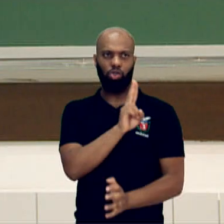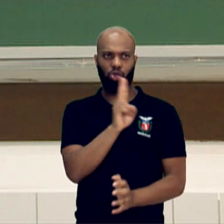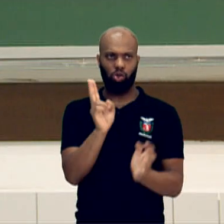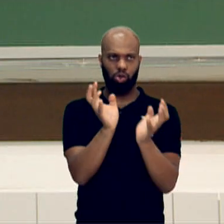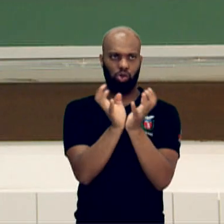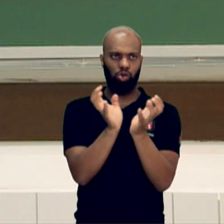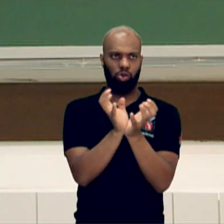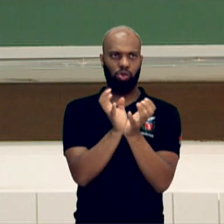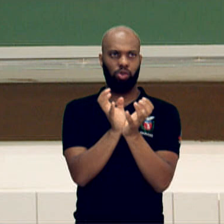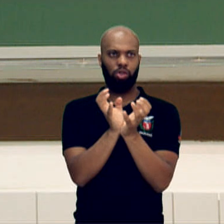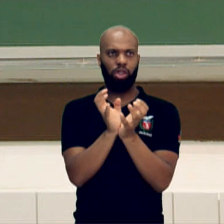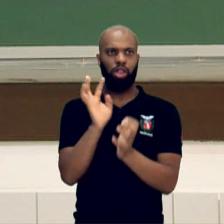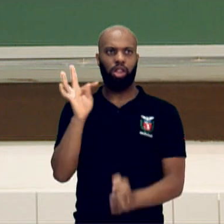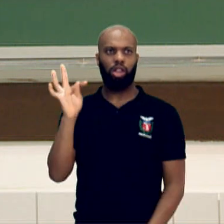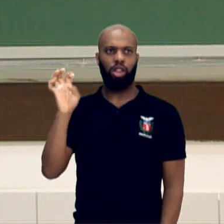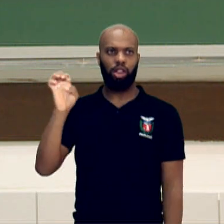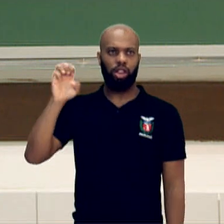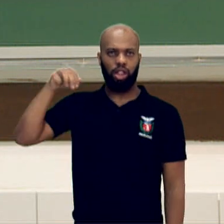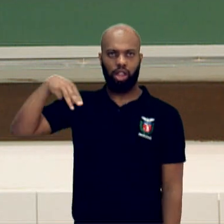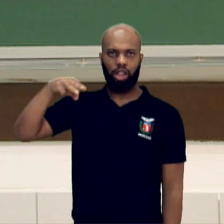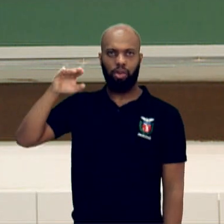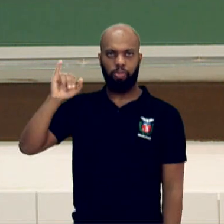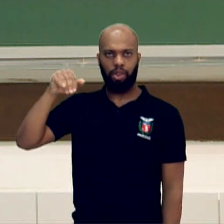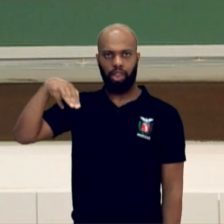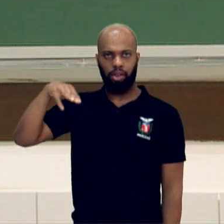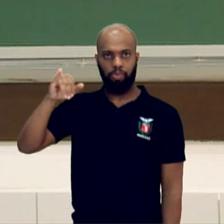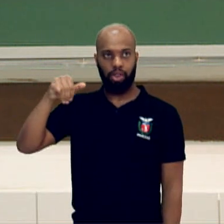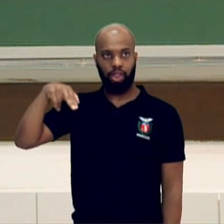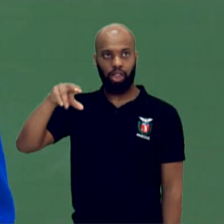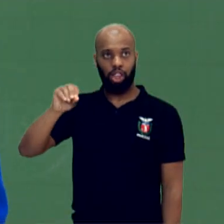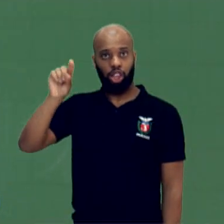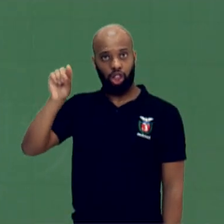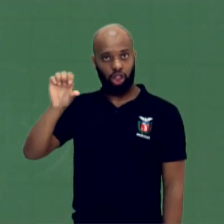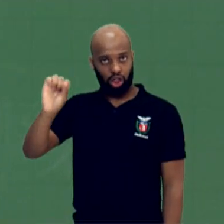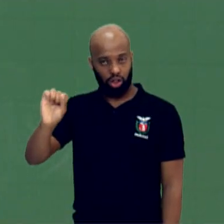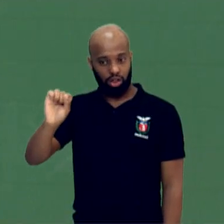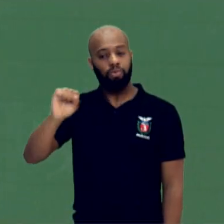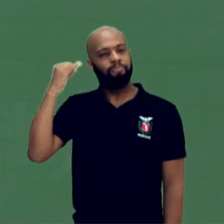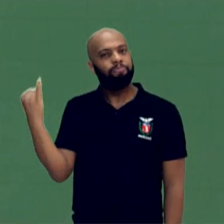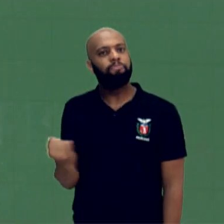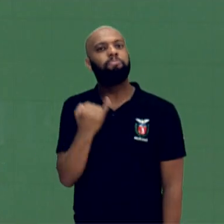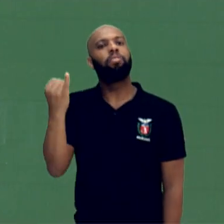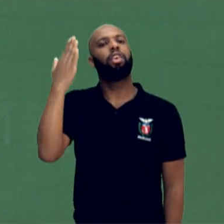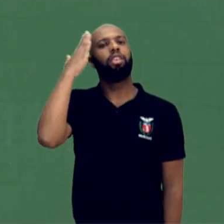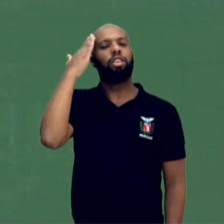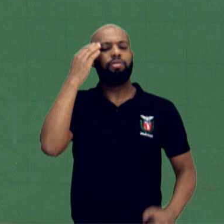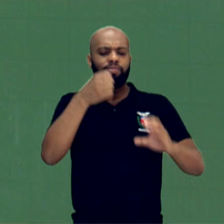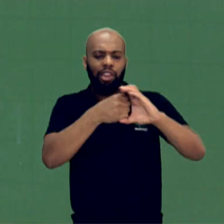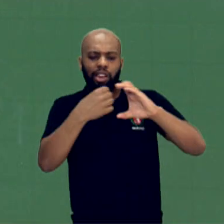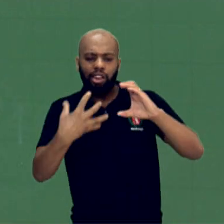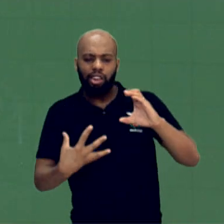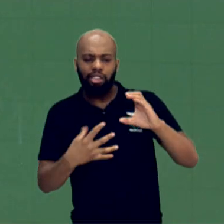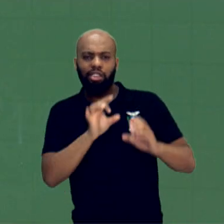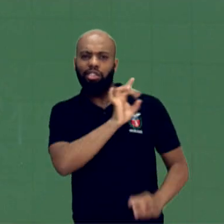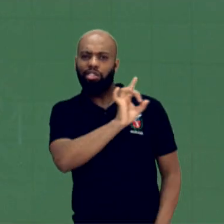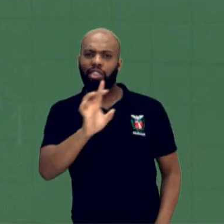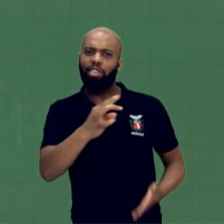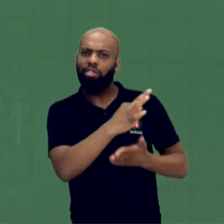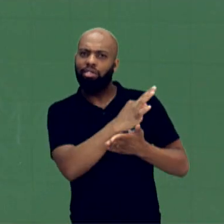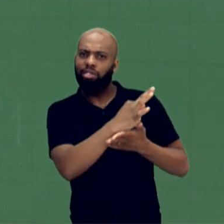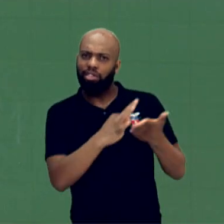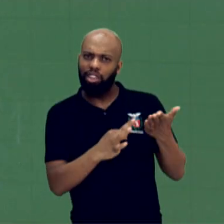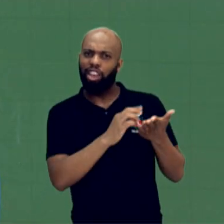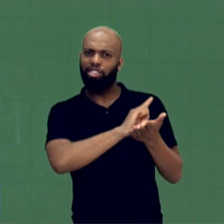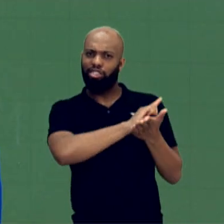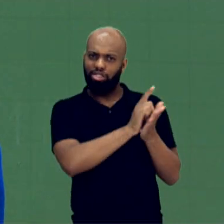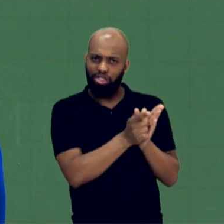É muito importante conhecer as características de cada gênero textual. Por que é importante?